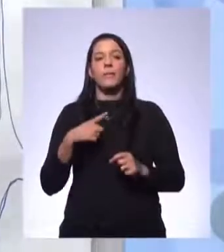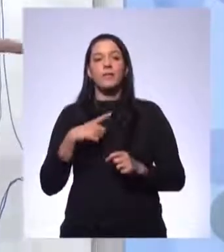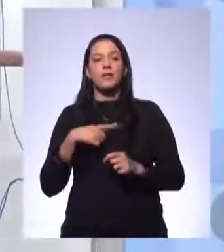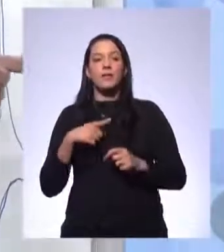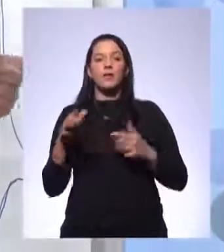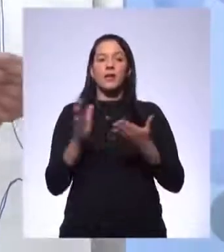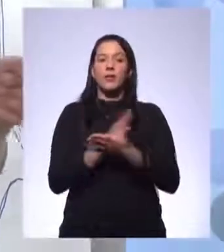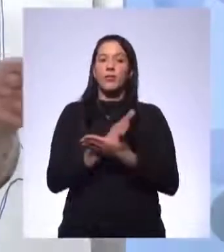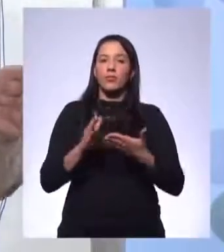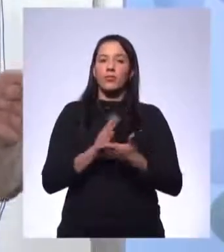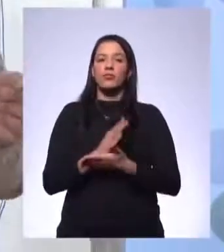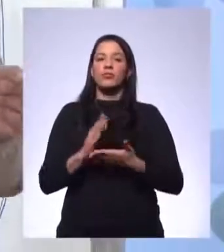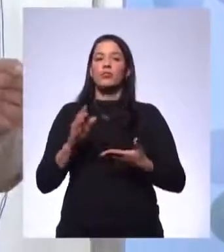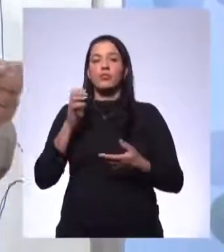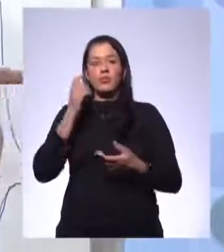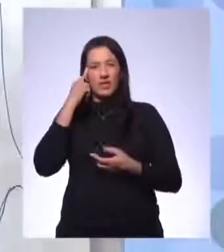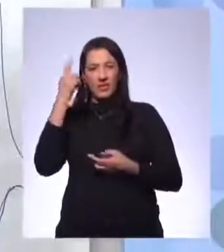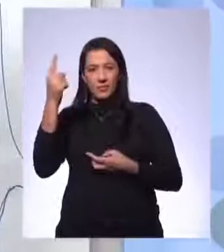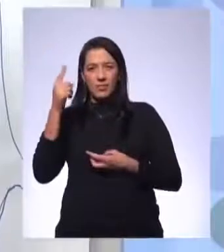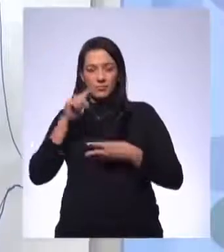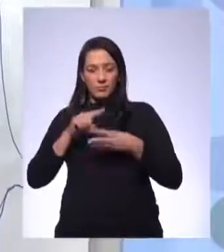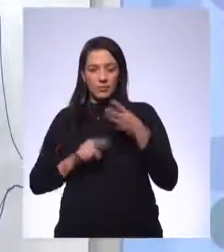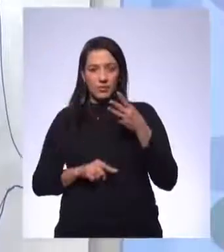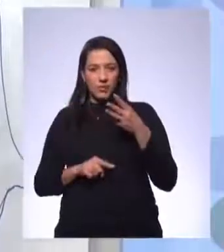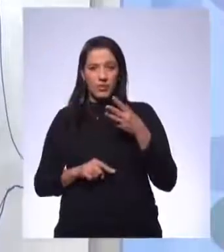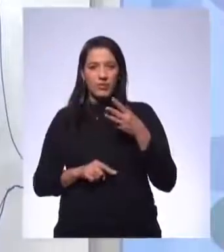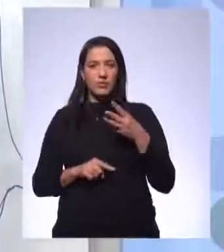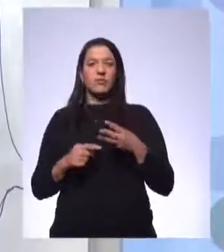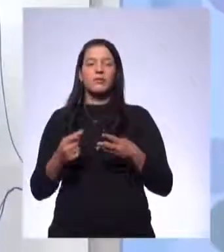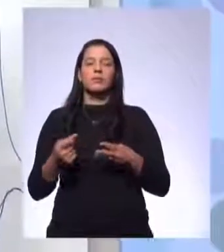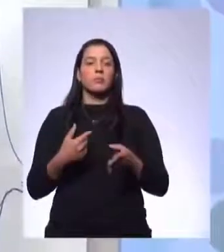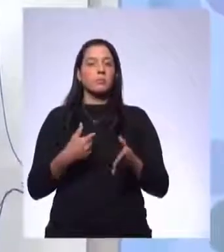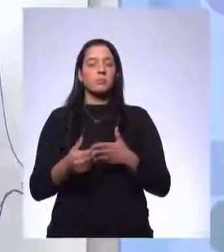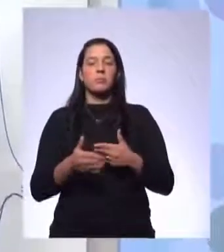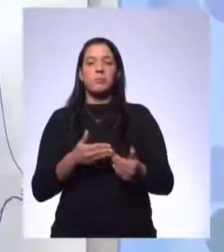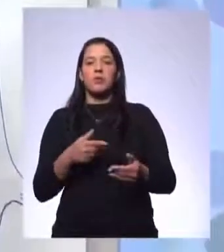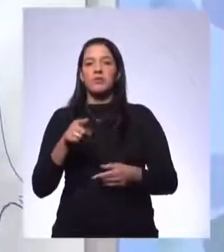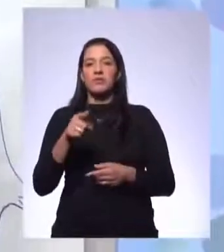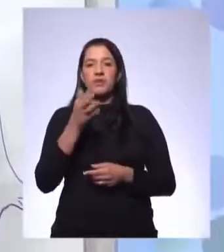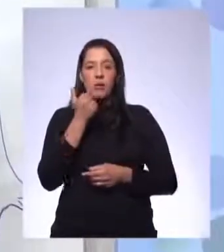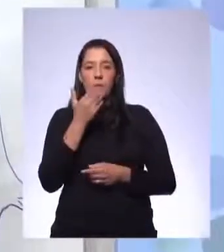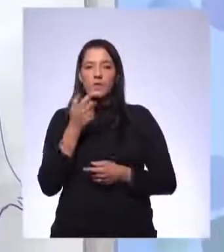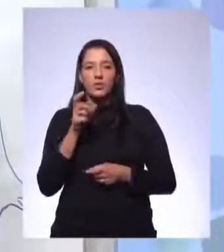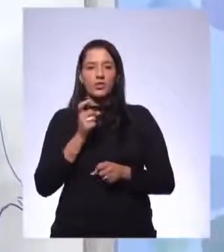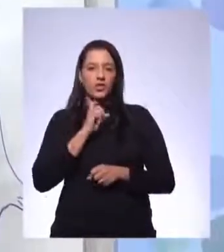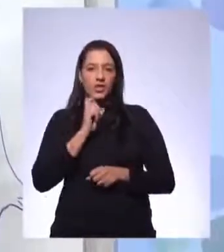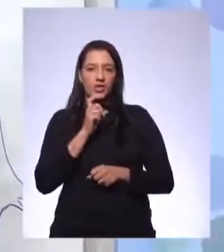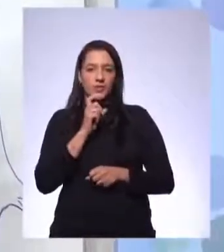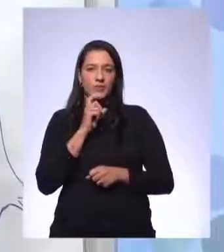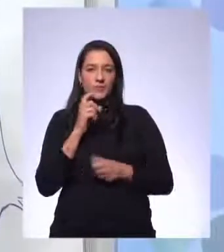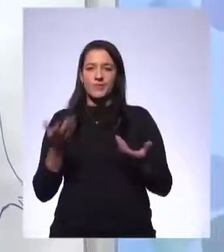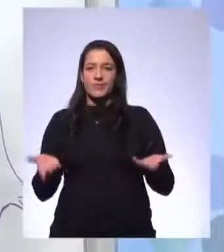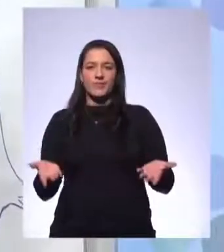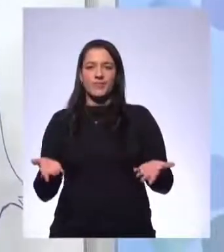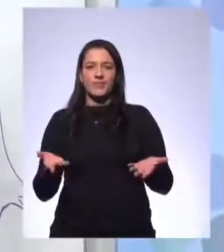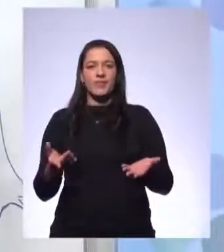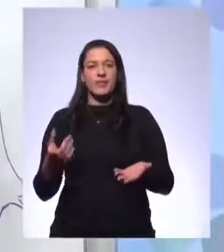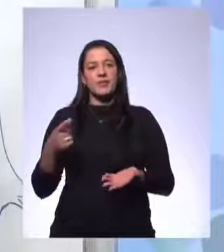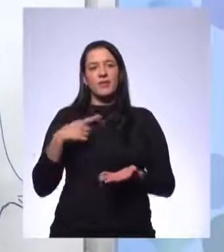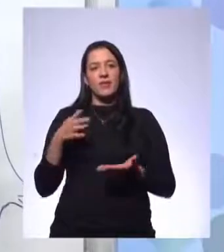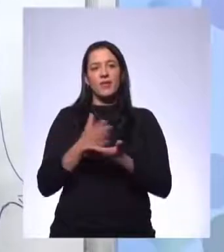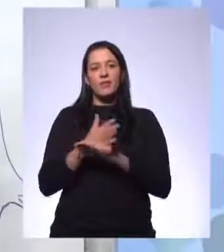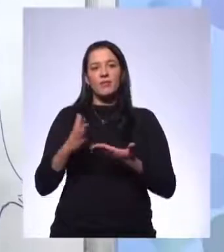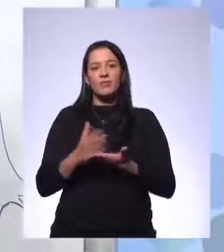estados, por isso que eu lembrei os estados. Porque não interessa, você vai consumir gelo, vai comer gelo, tem gente que come, né,